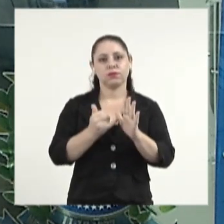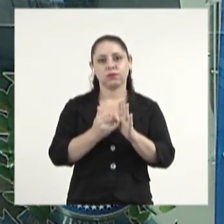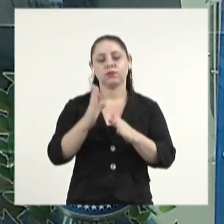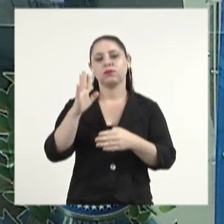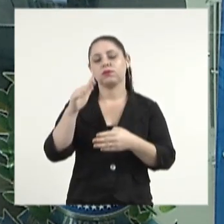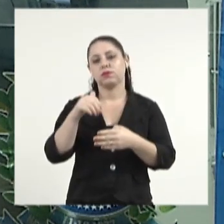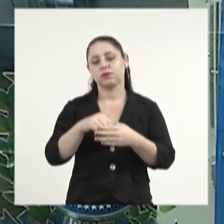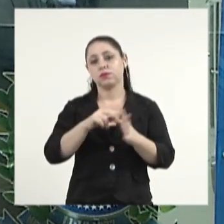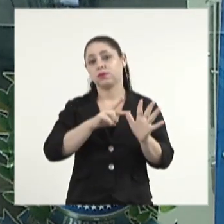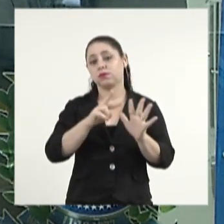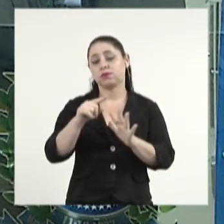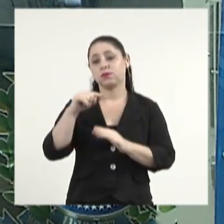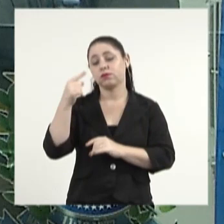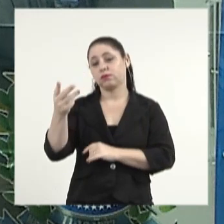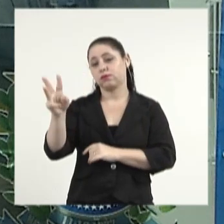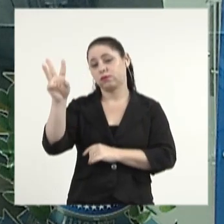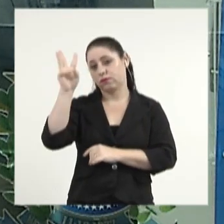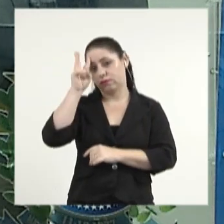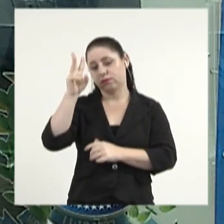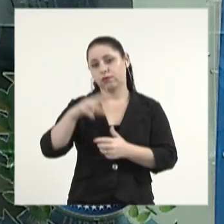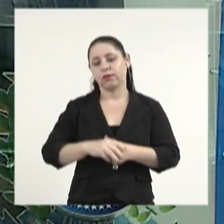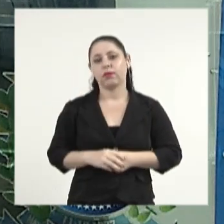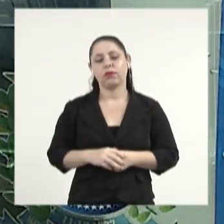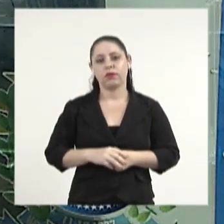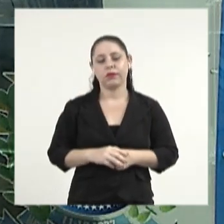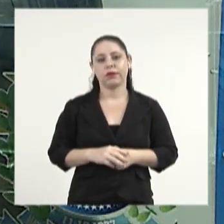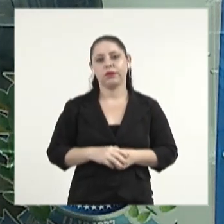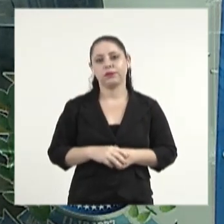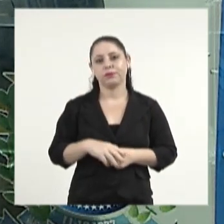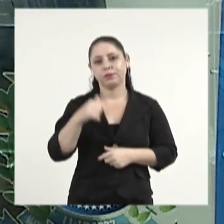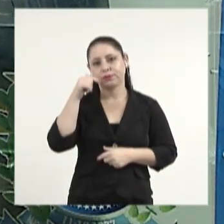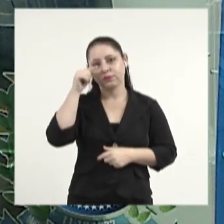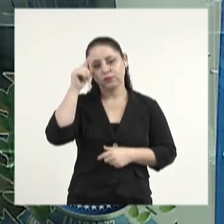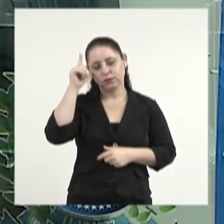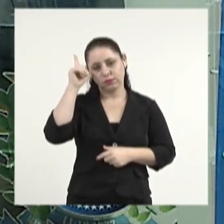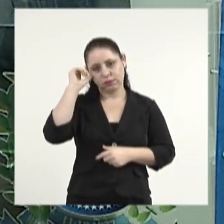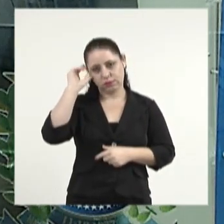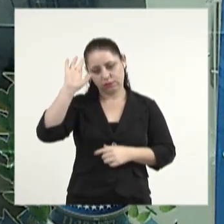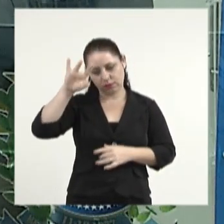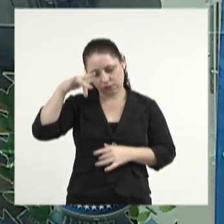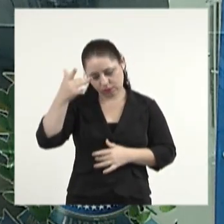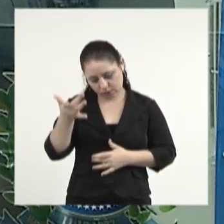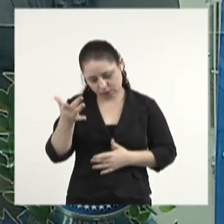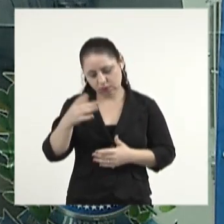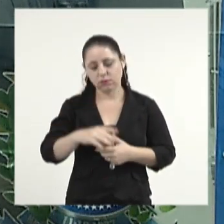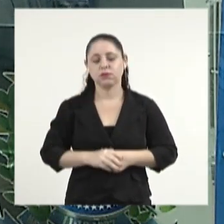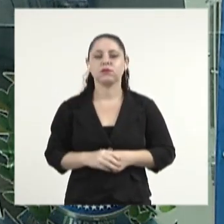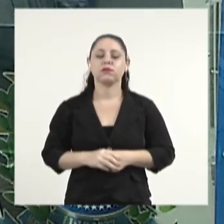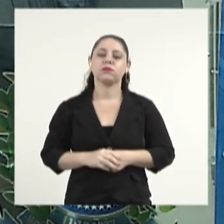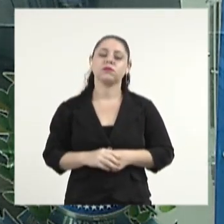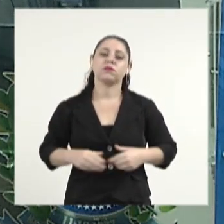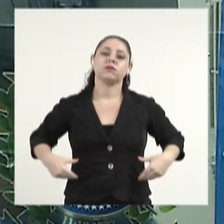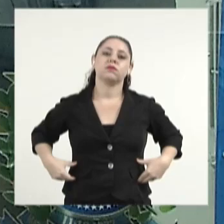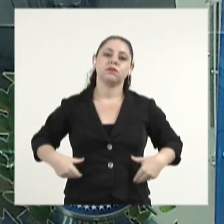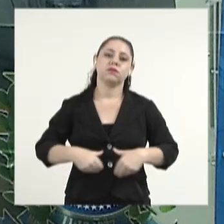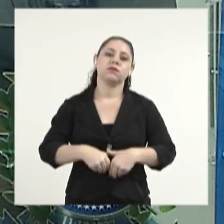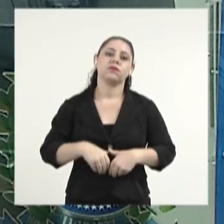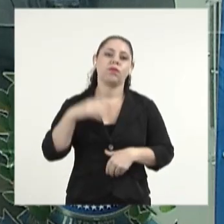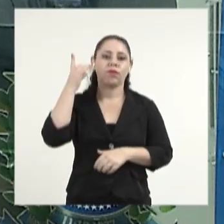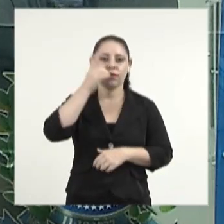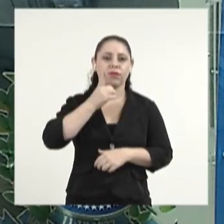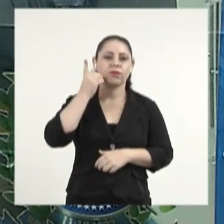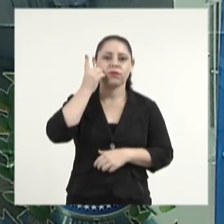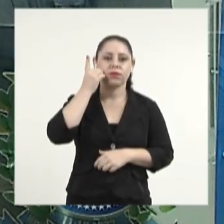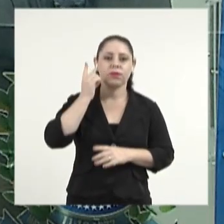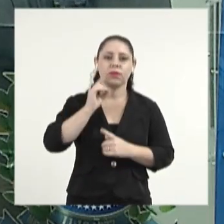ser votados na próxima terça-feira. De qualquer maneira, antes dessa homenagem ao cardeal Ángel Fernandes Artime, os